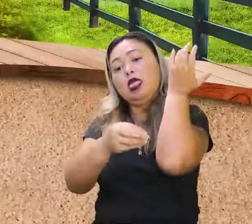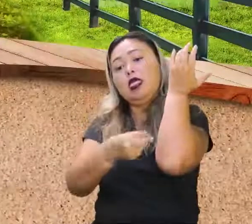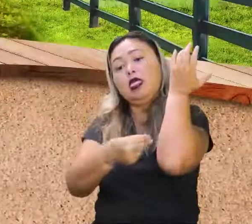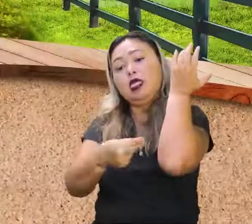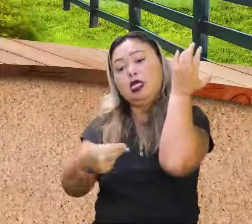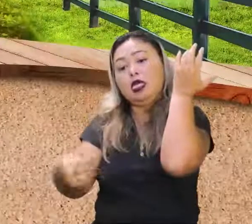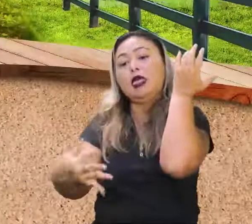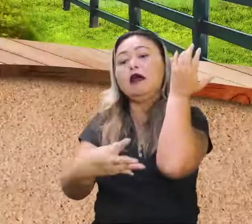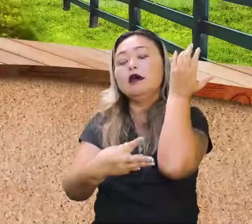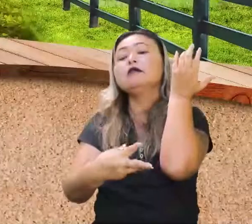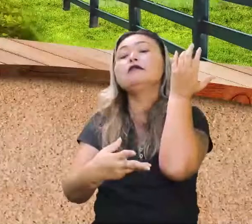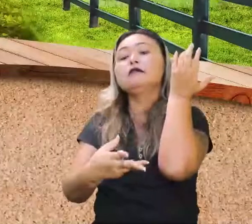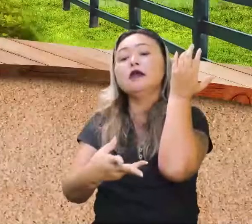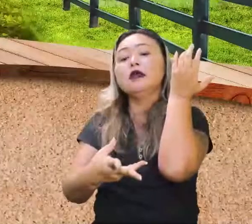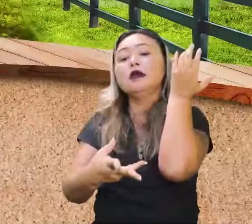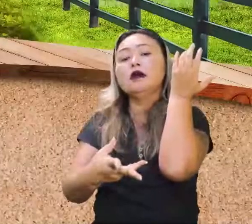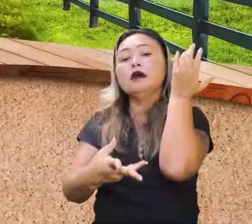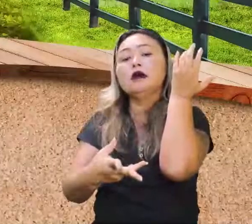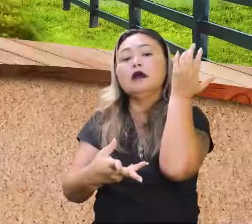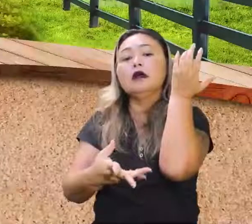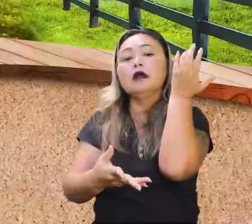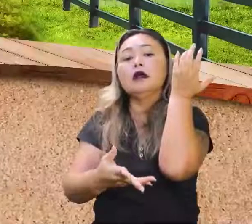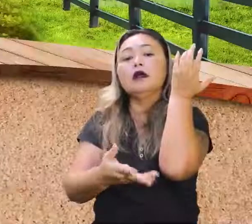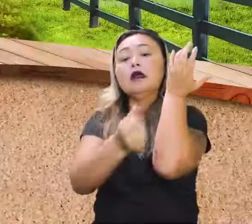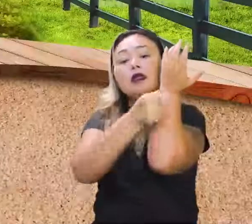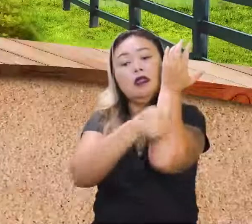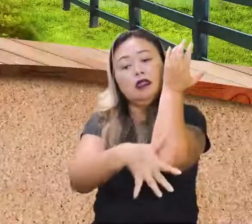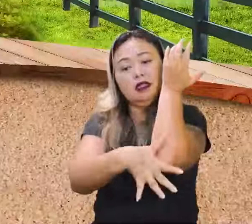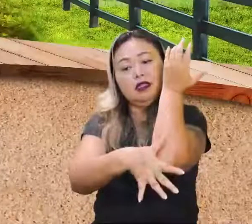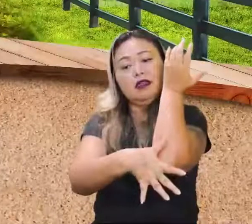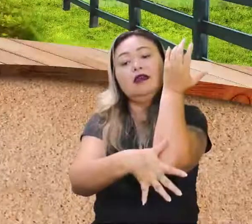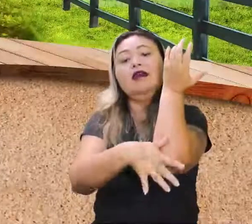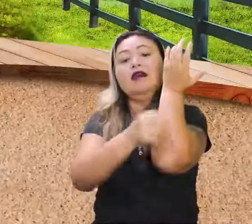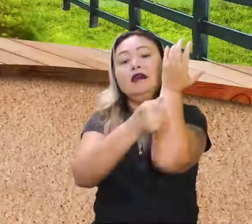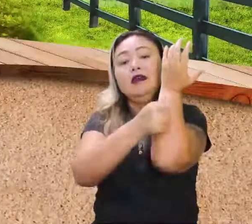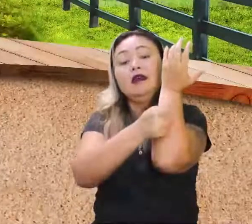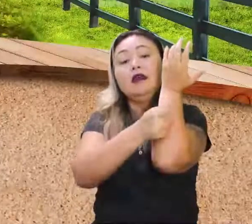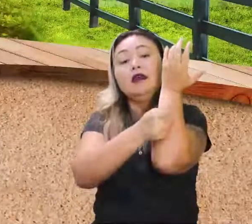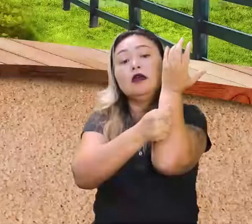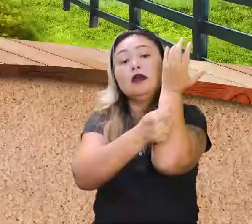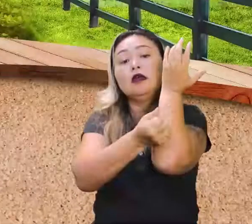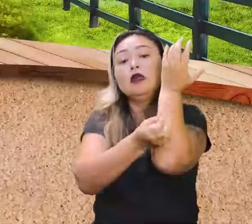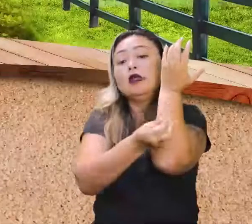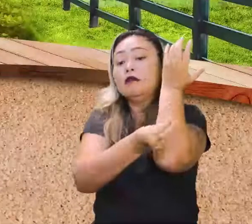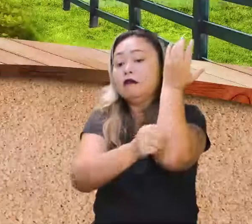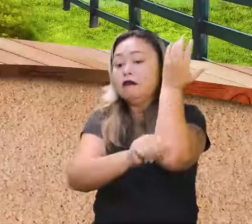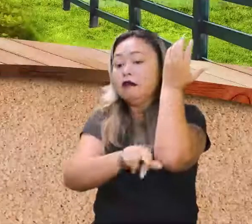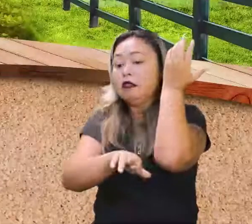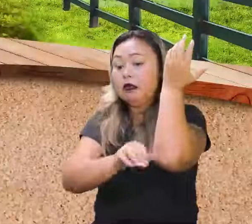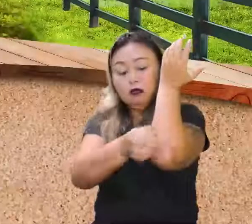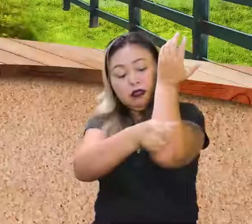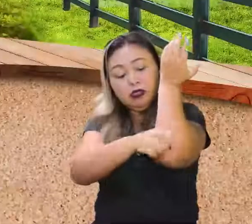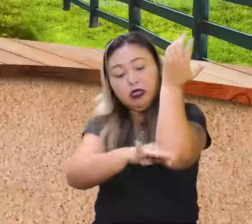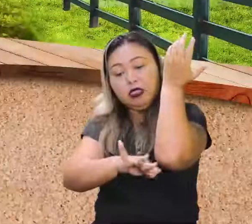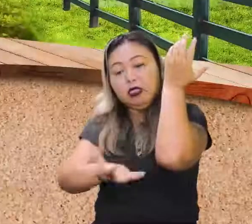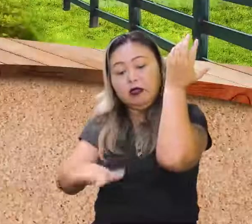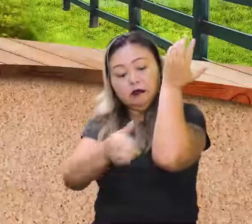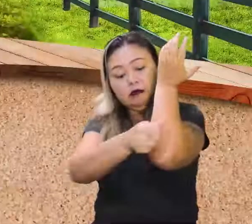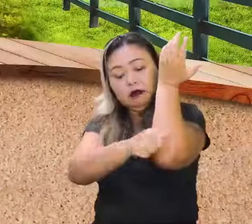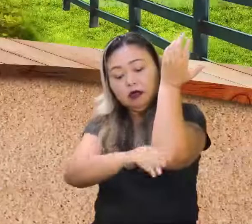do suíno. Qual é o sinal da bosta? Faz aí de novo? Ah, e o sinal da merda?